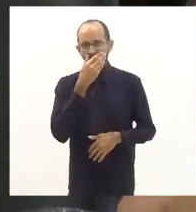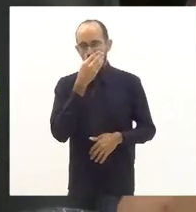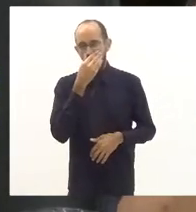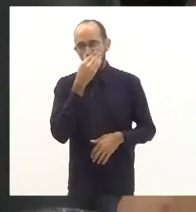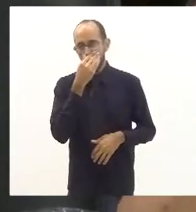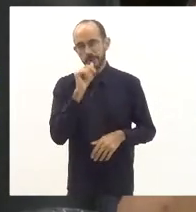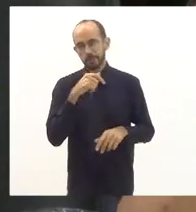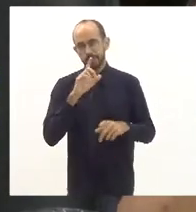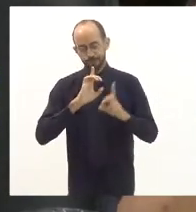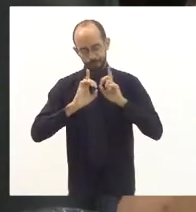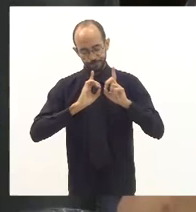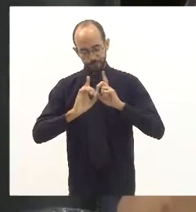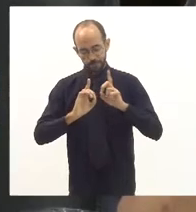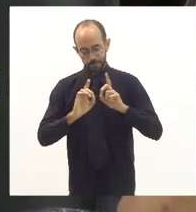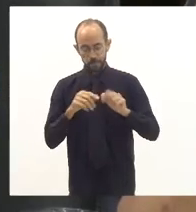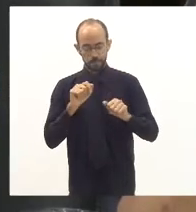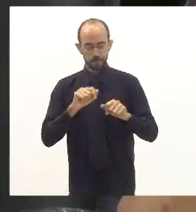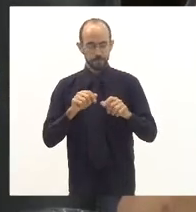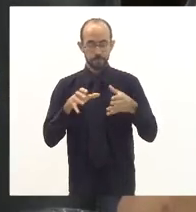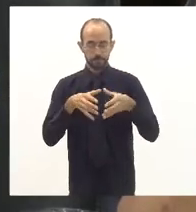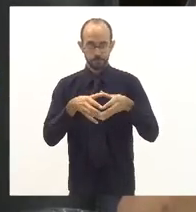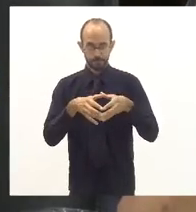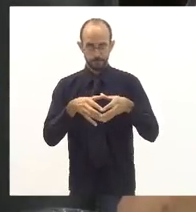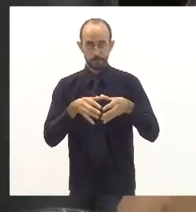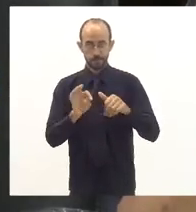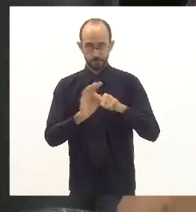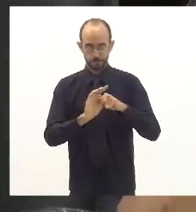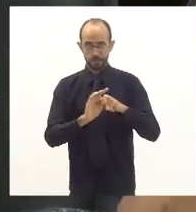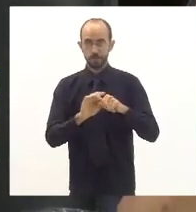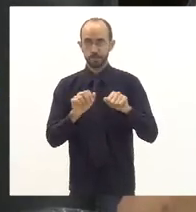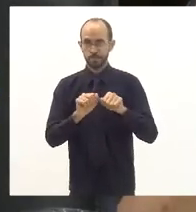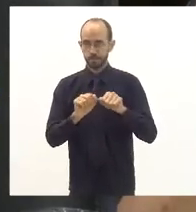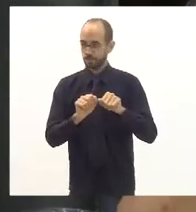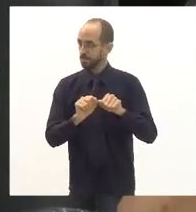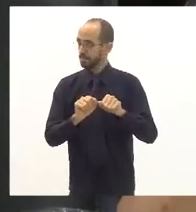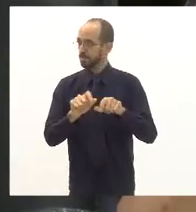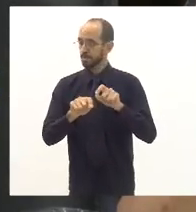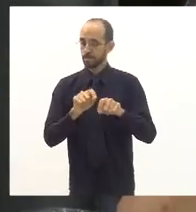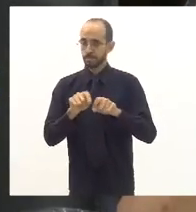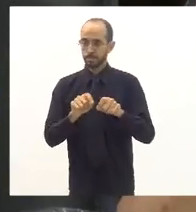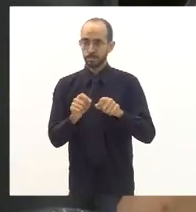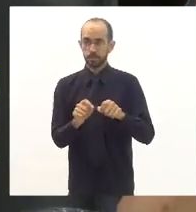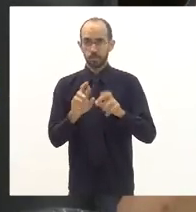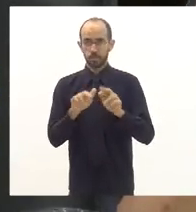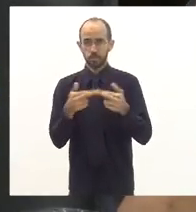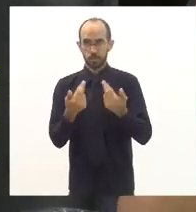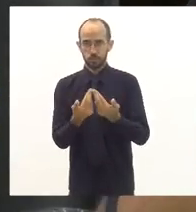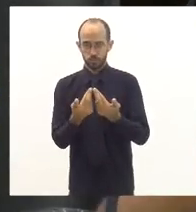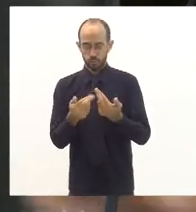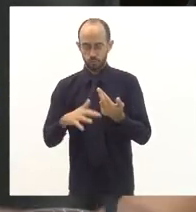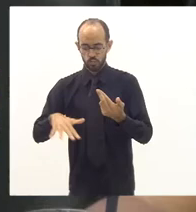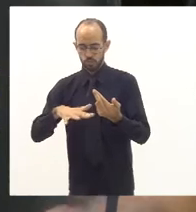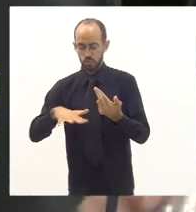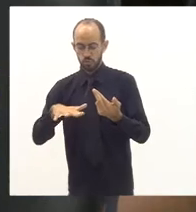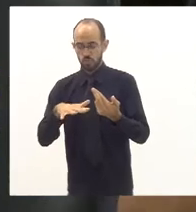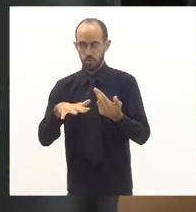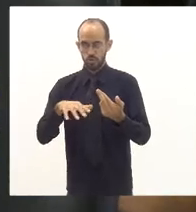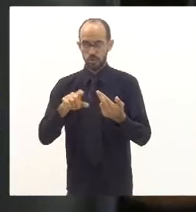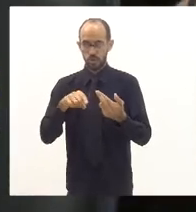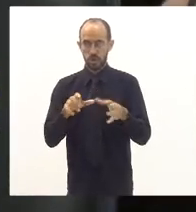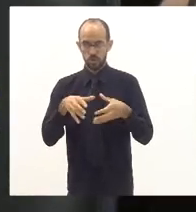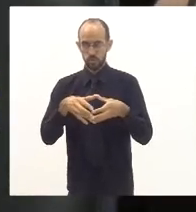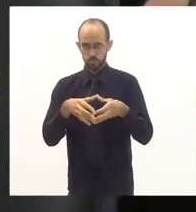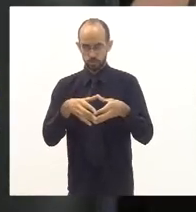é uma discussão que a equipe técnica vem fazendo através de reuniões regionais, que são as